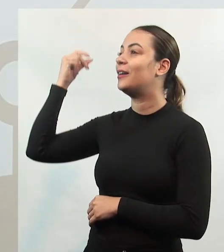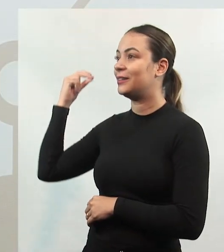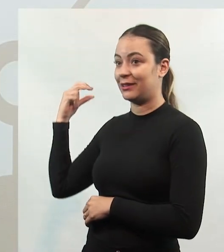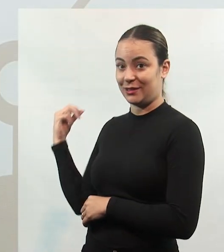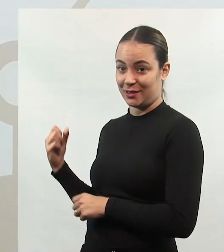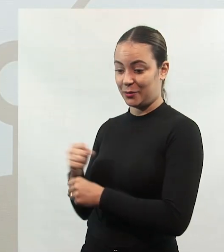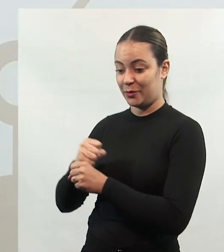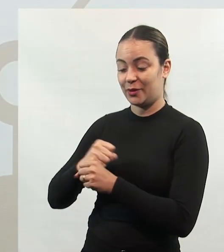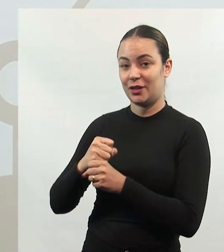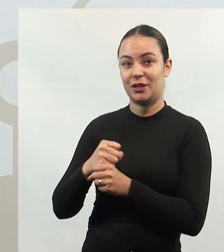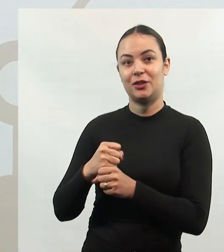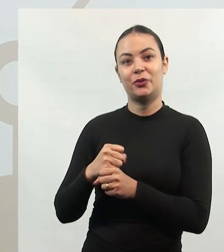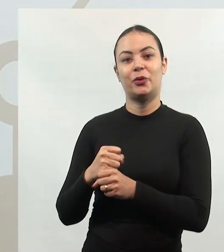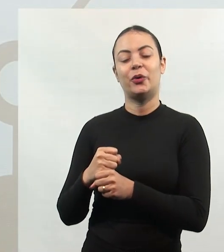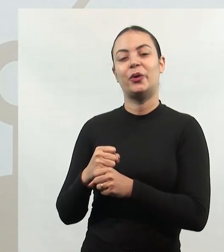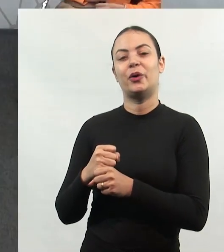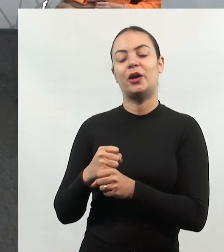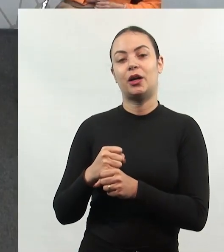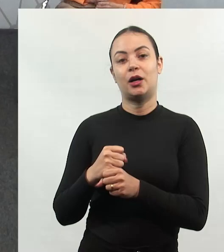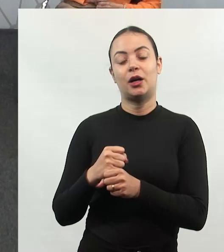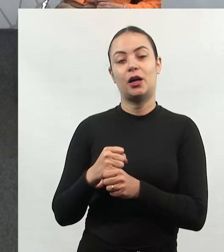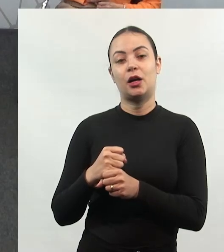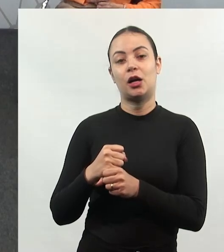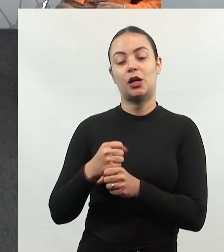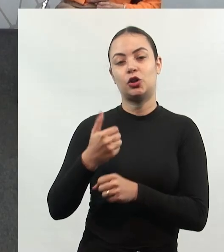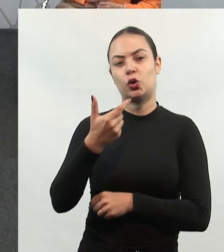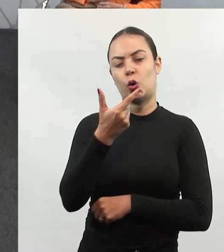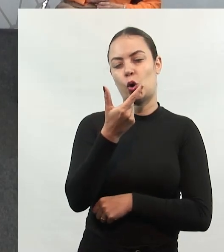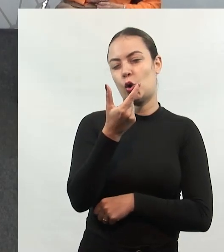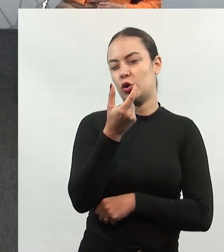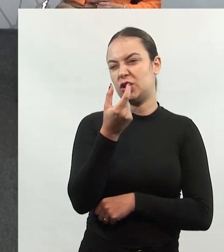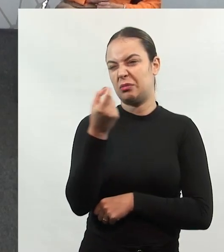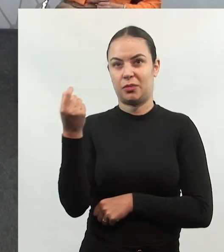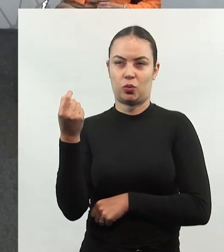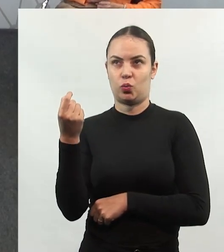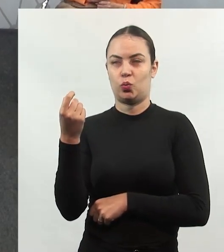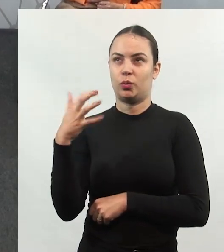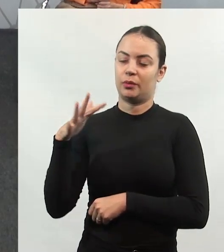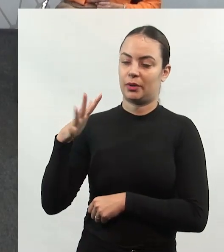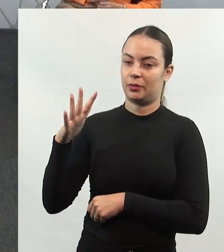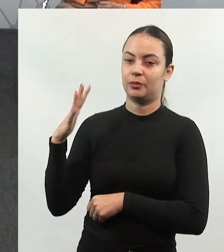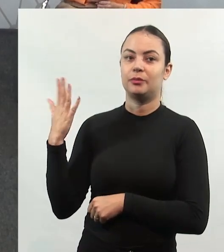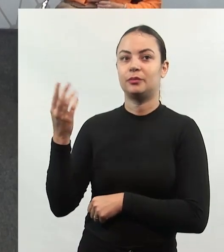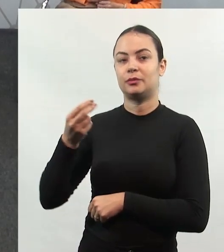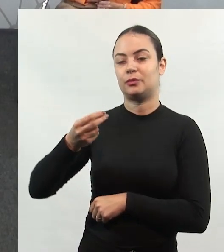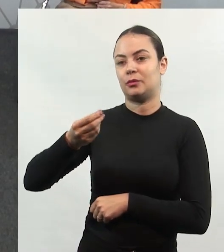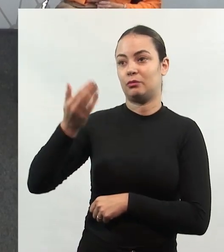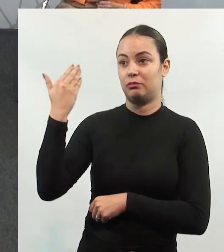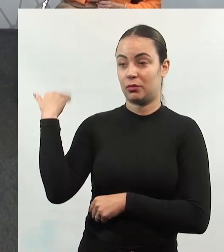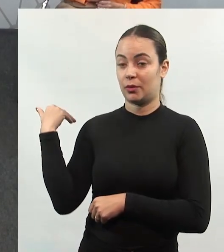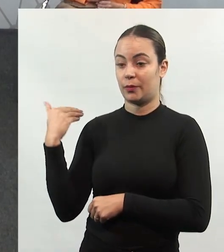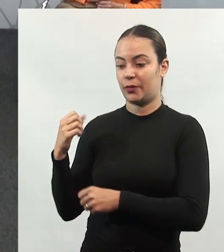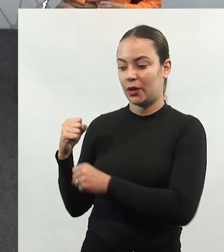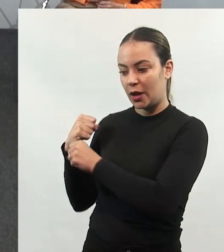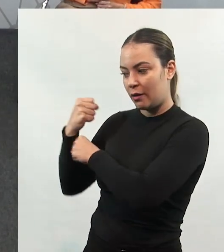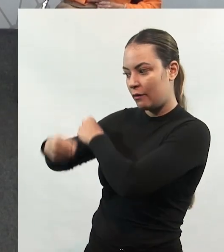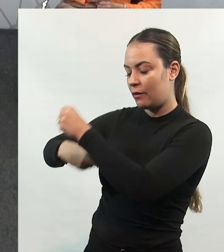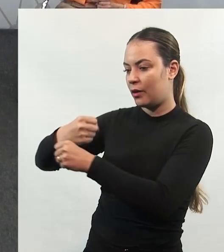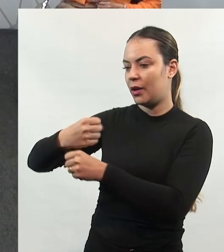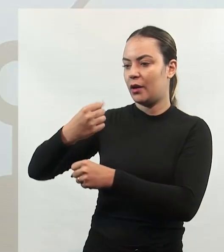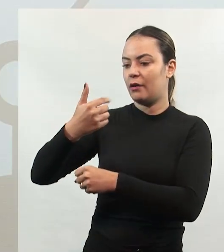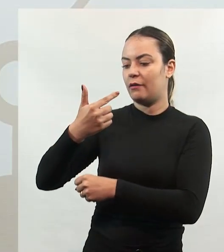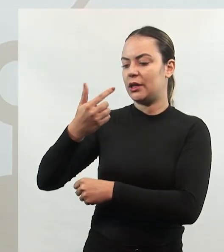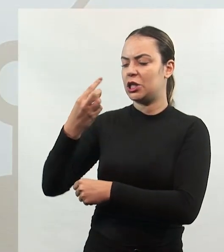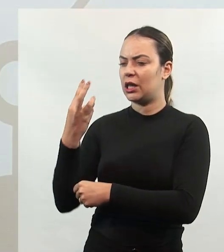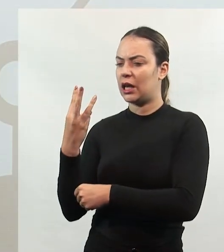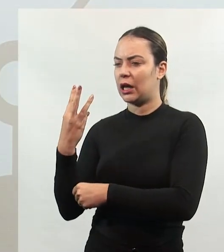ele ajudou muito a gente a passar por esse período de adolescência, mas encarando o mundo para o trabalho com uma